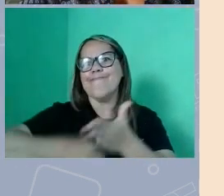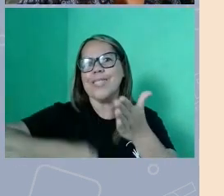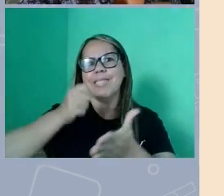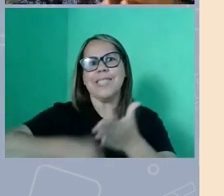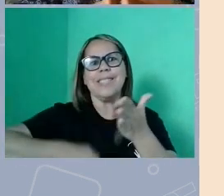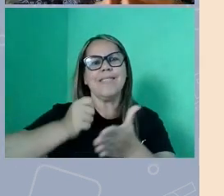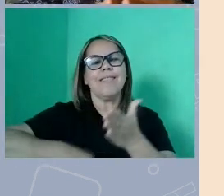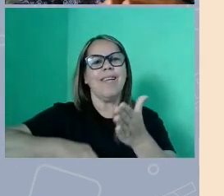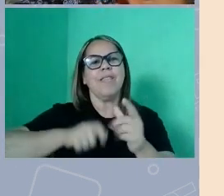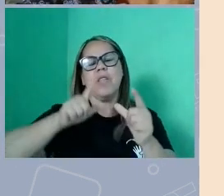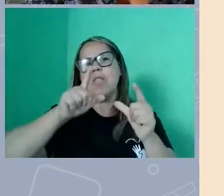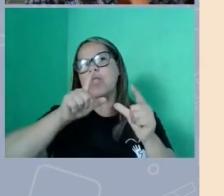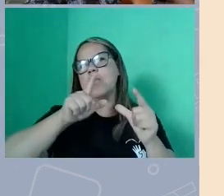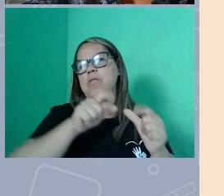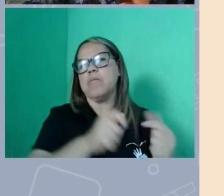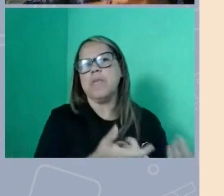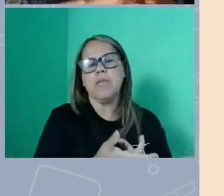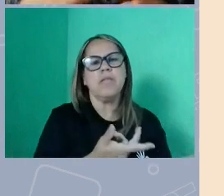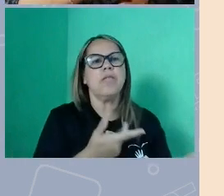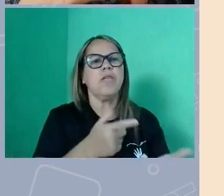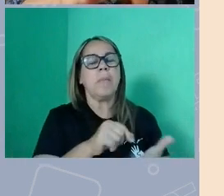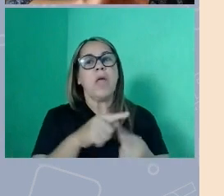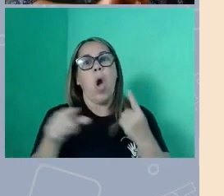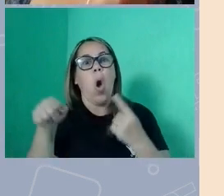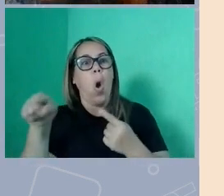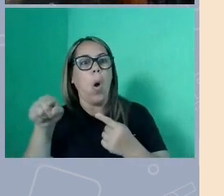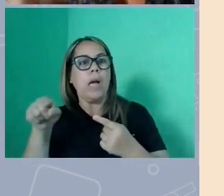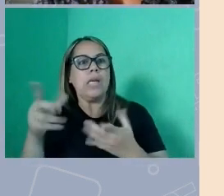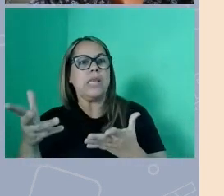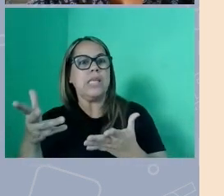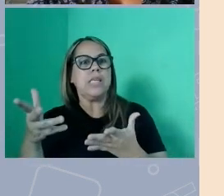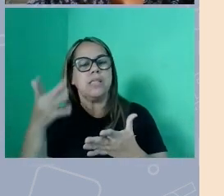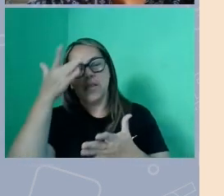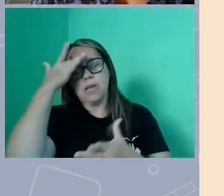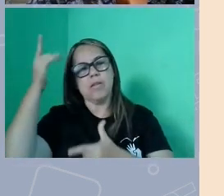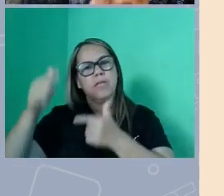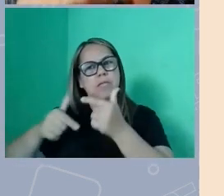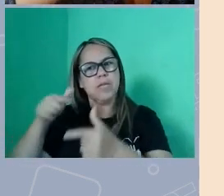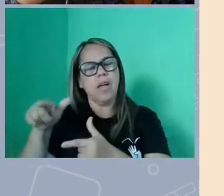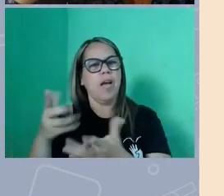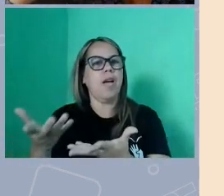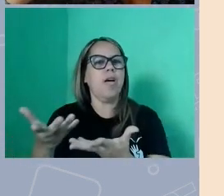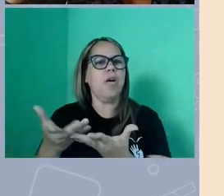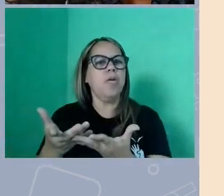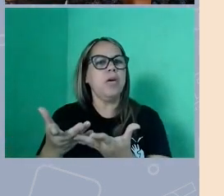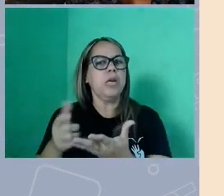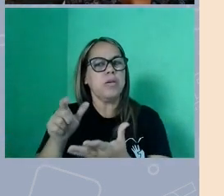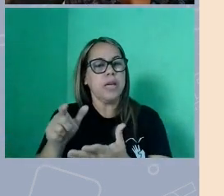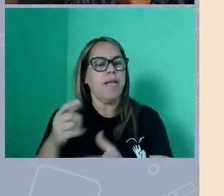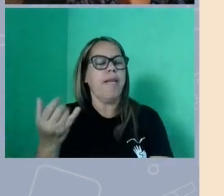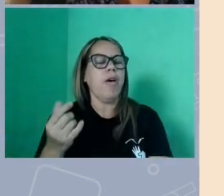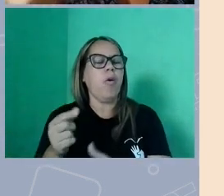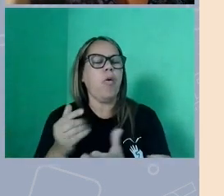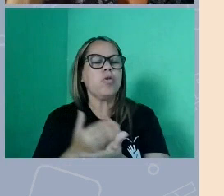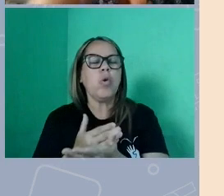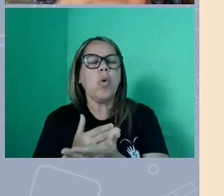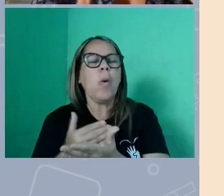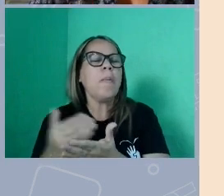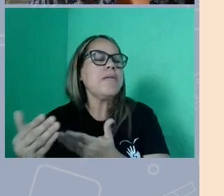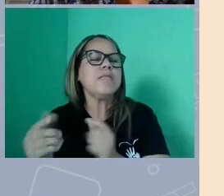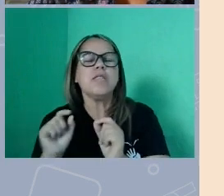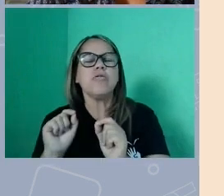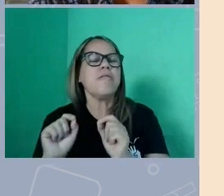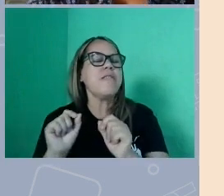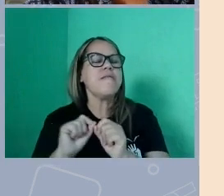capital onde o trabalhador é uma pequena peça da engrenagem e o que vai